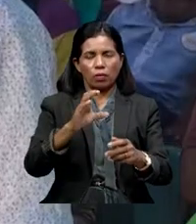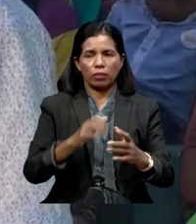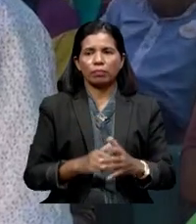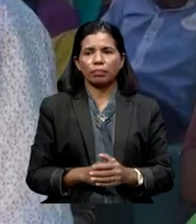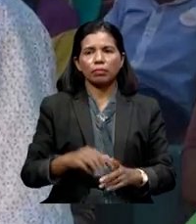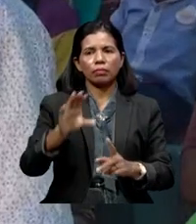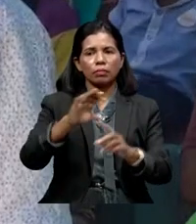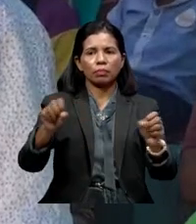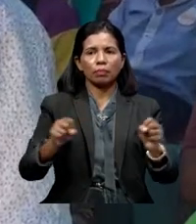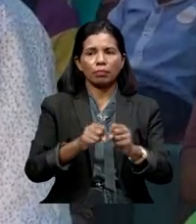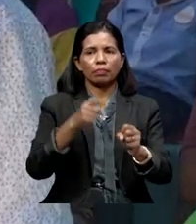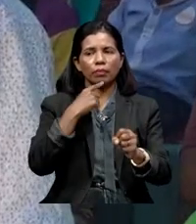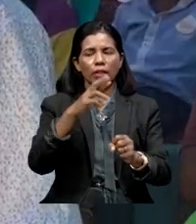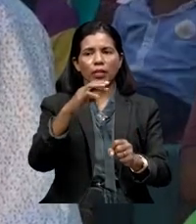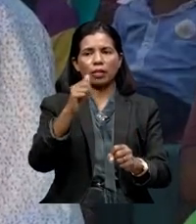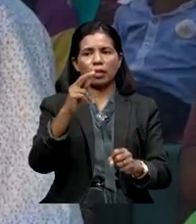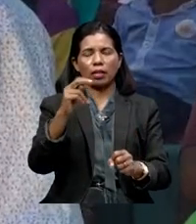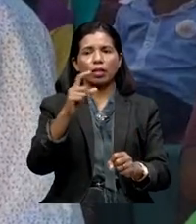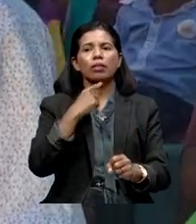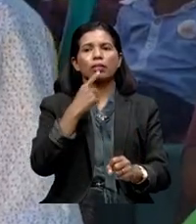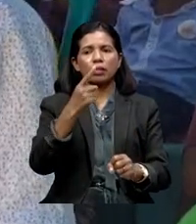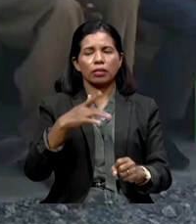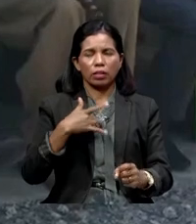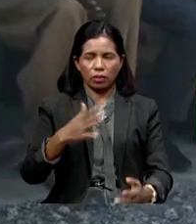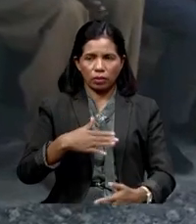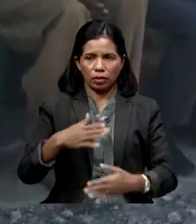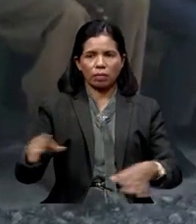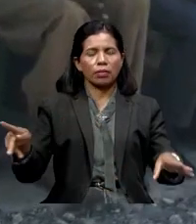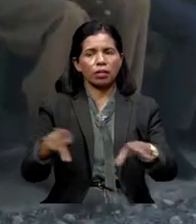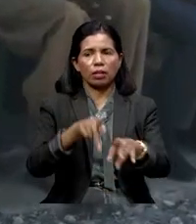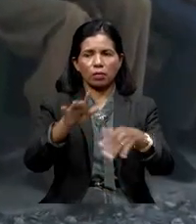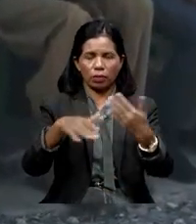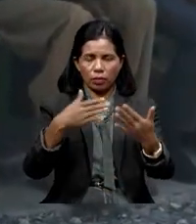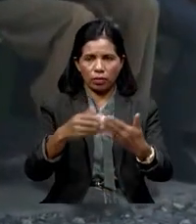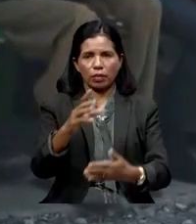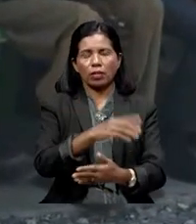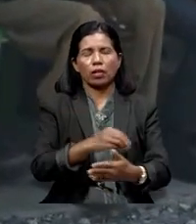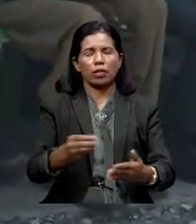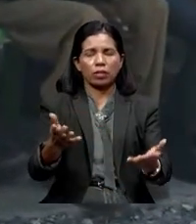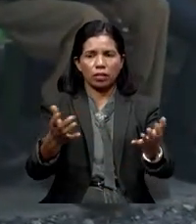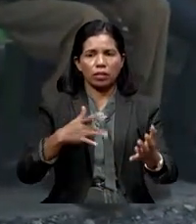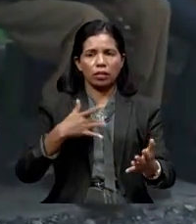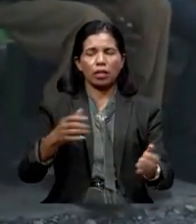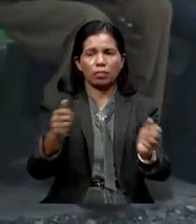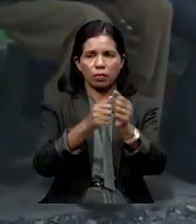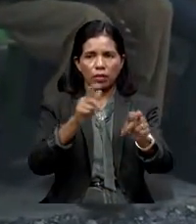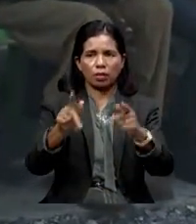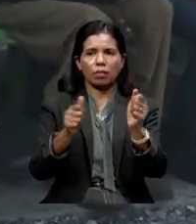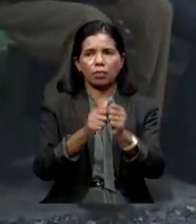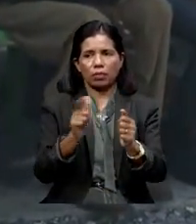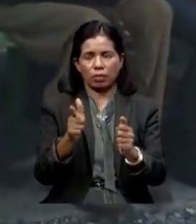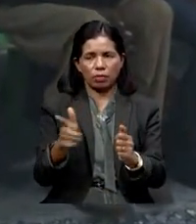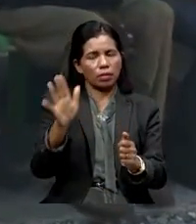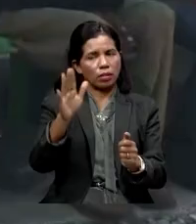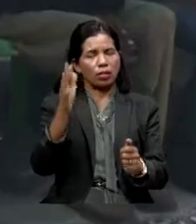Chefe Suco Triloca Reinaldo Nicolau da Silva sente contente com a presença da comunidade Sira, nebe o entusiasmo ramuto com o Comitê Ronaldo Recen Lima,